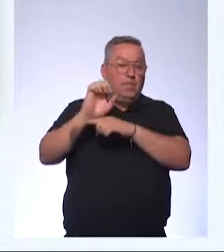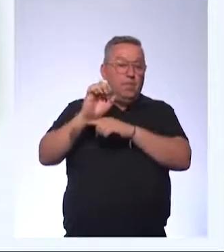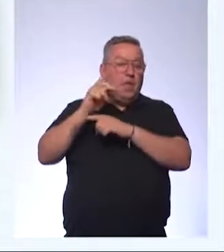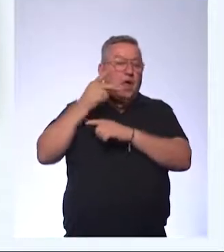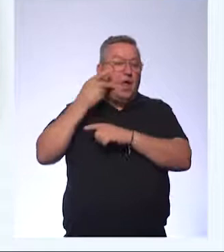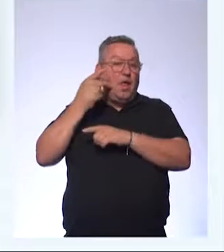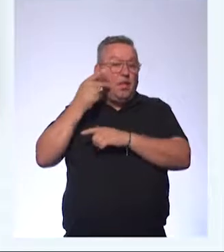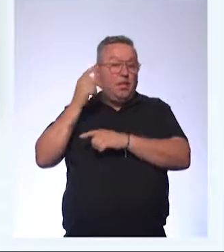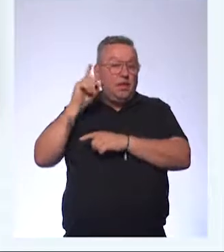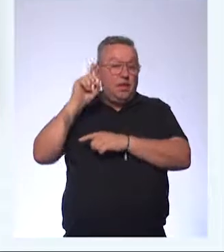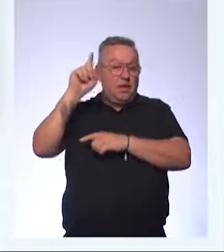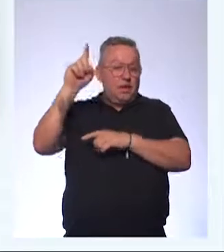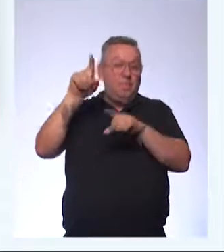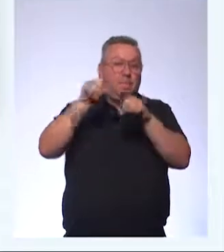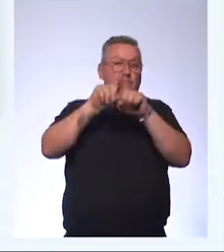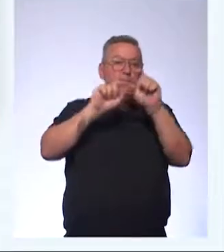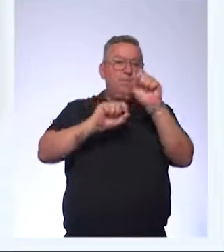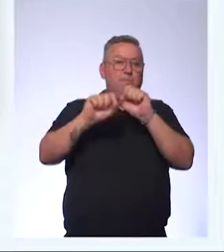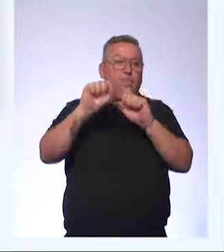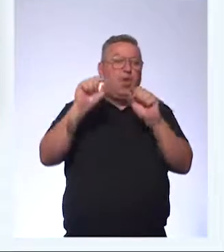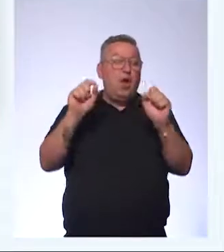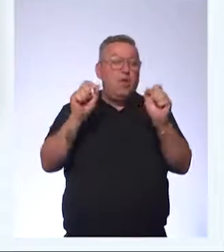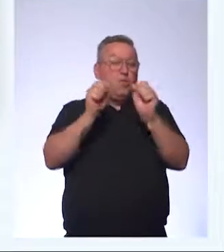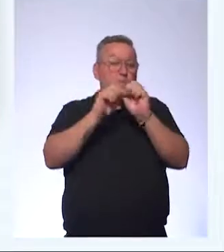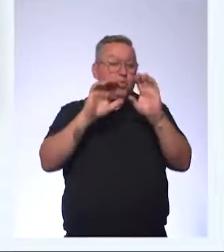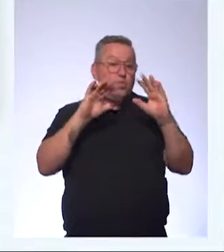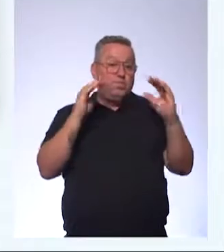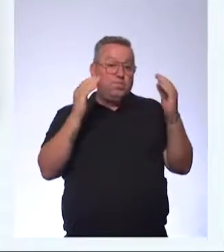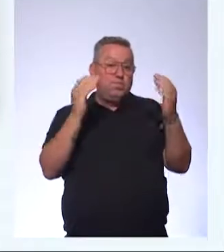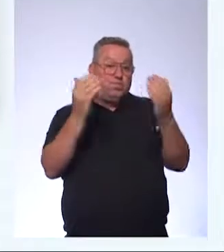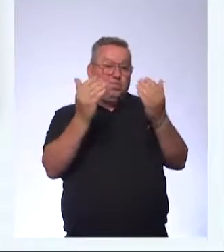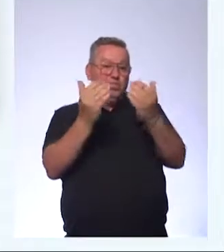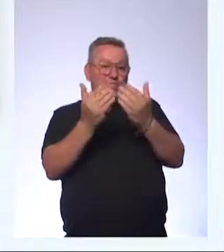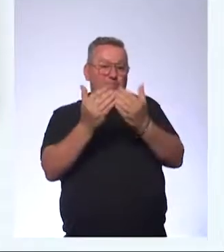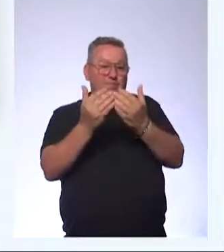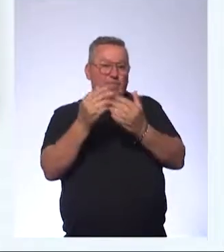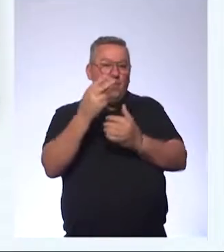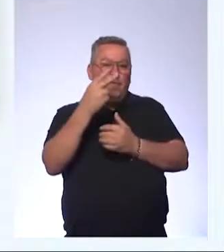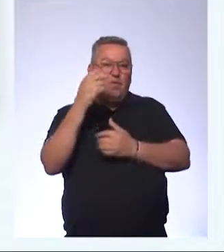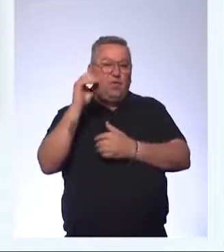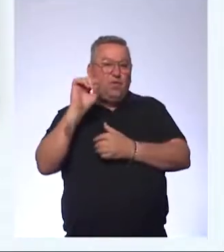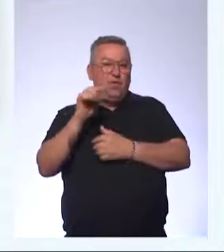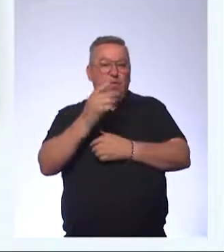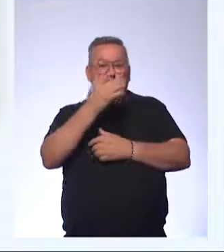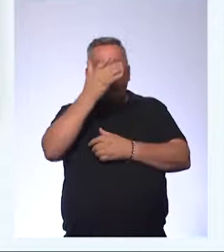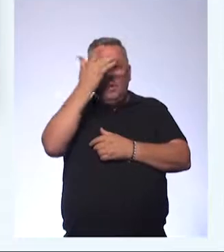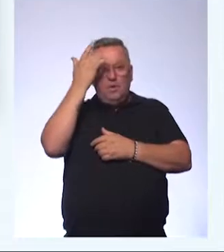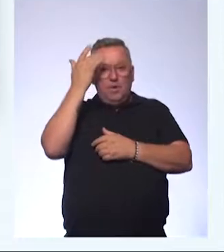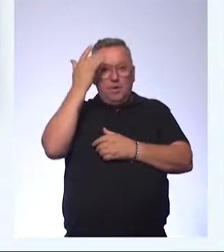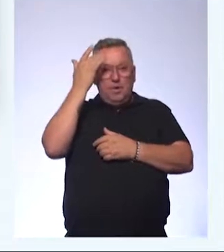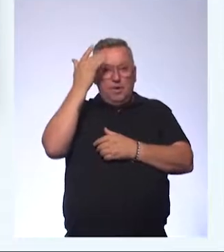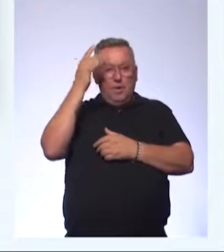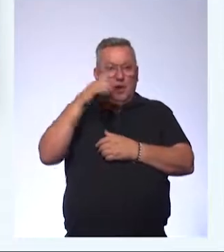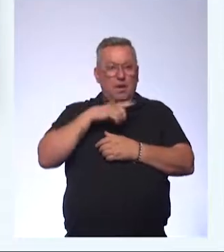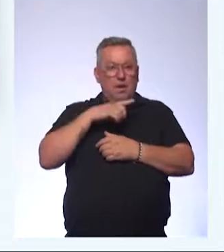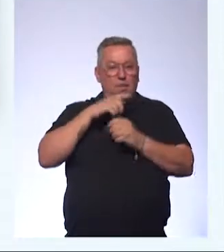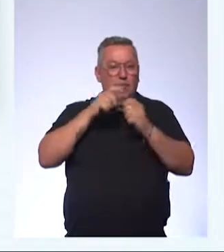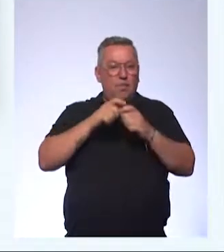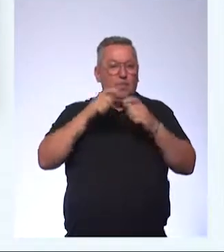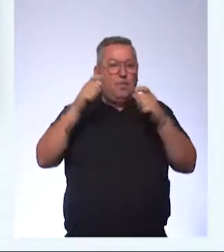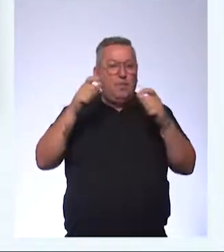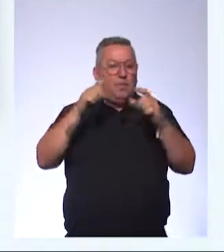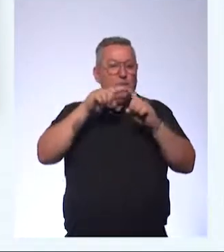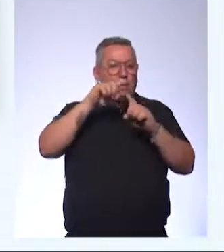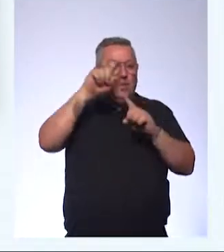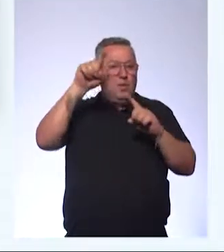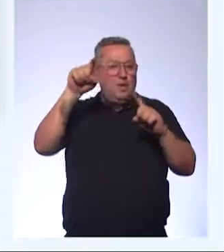Alagoas e chegou a reunir cerca de 20 mil habitantes. Foi um dos grandes símbolos